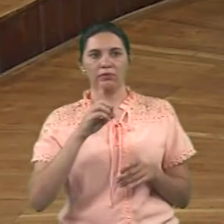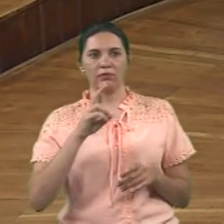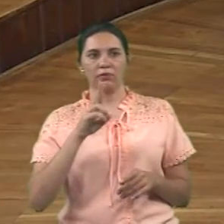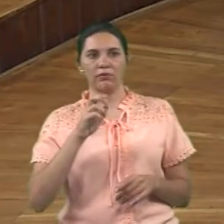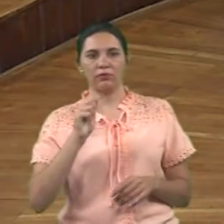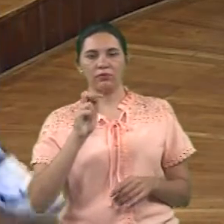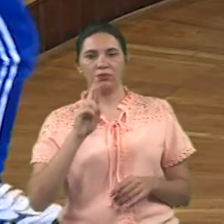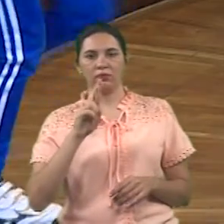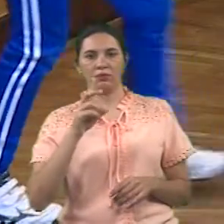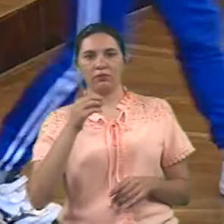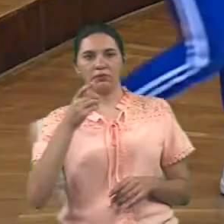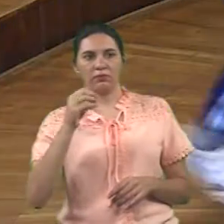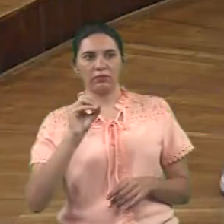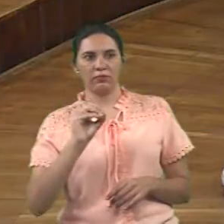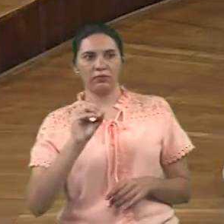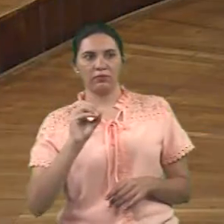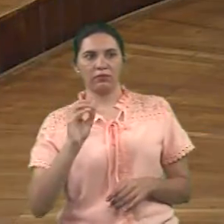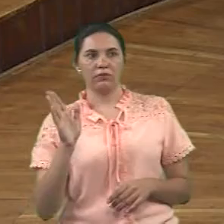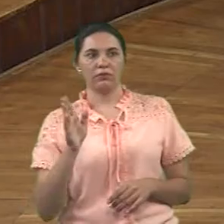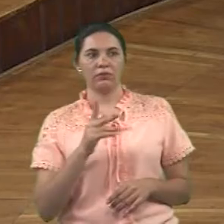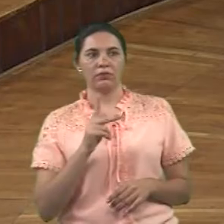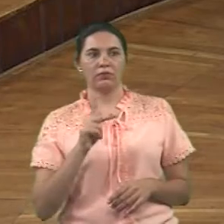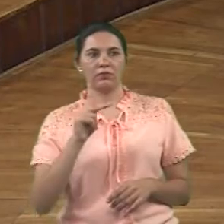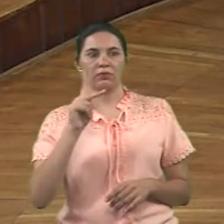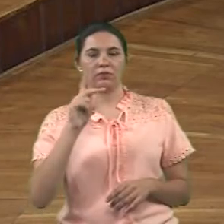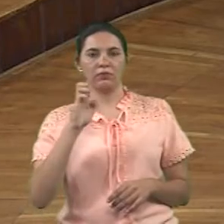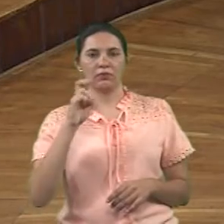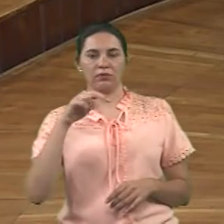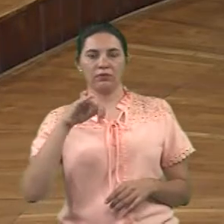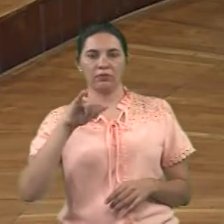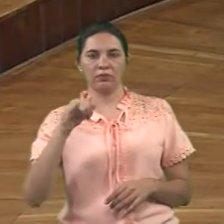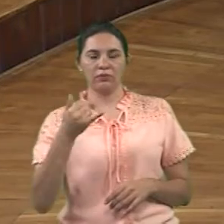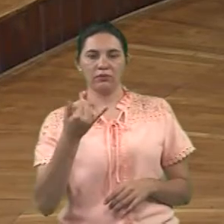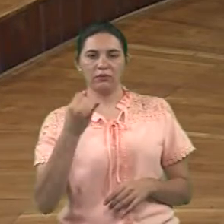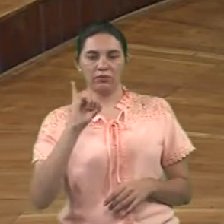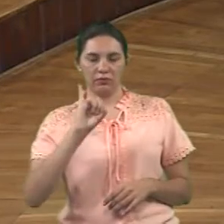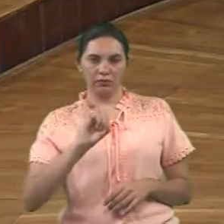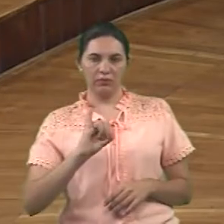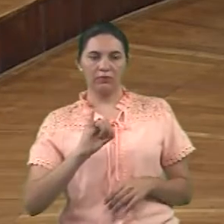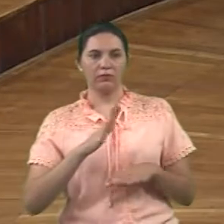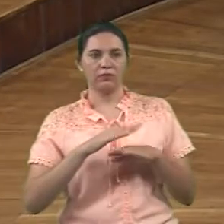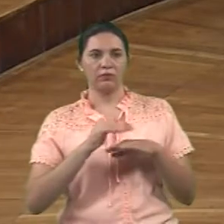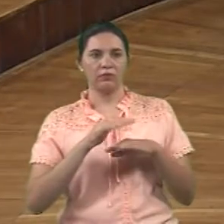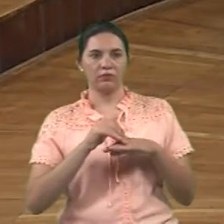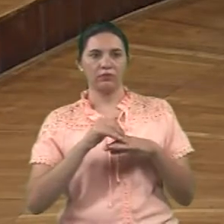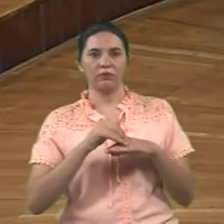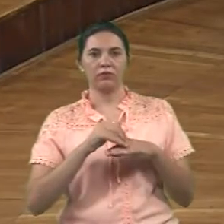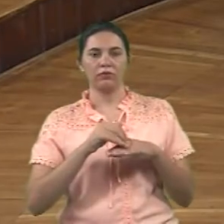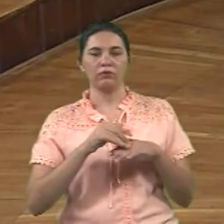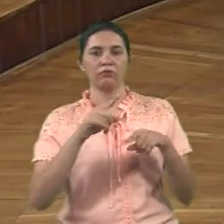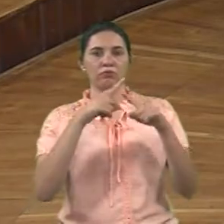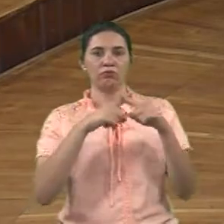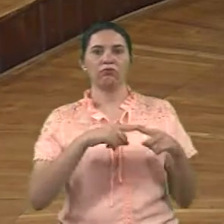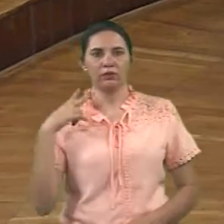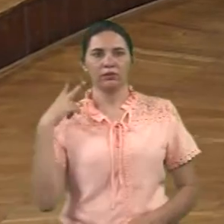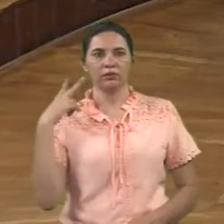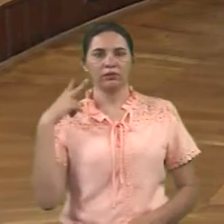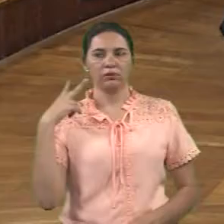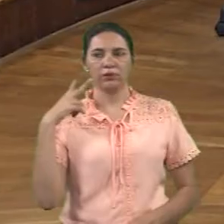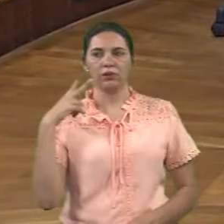bullying os convocados também para seleção brasileira